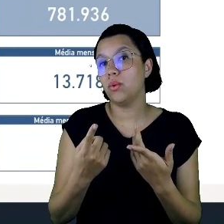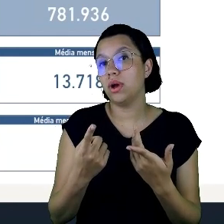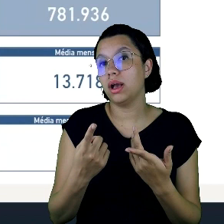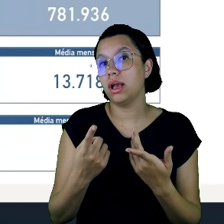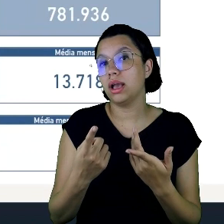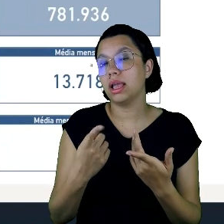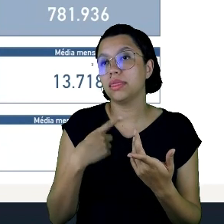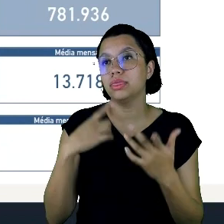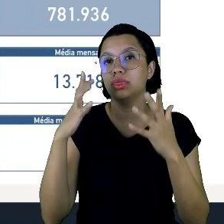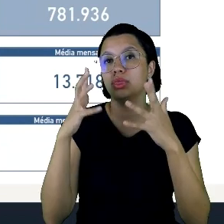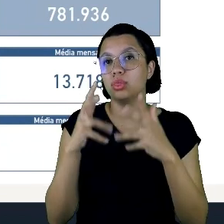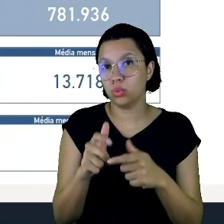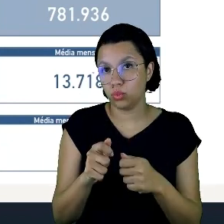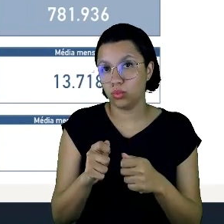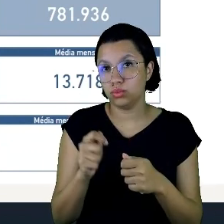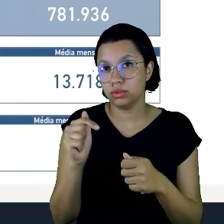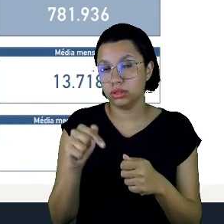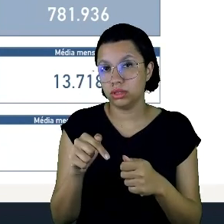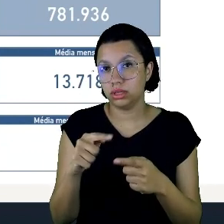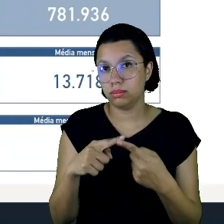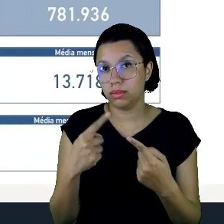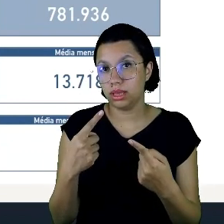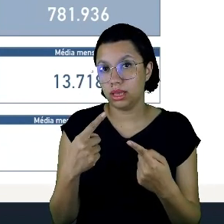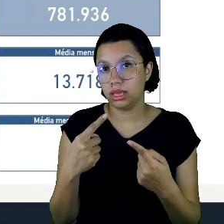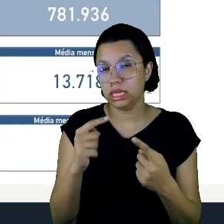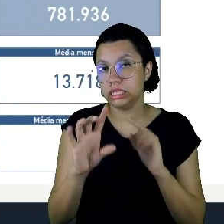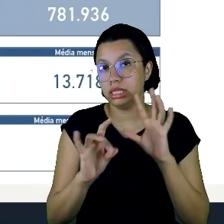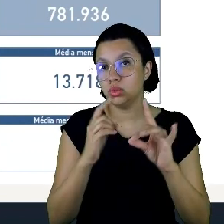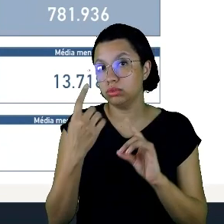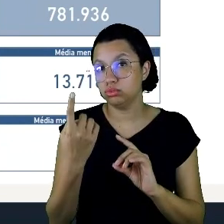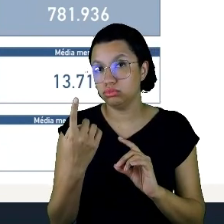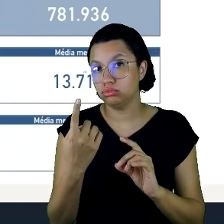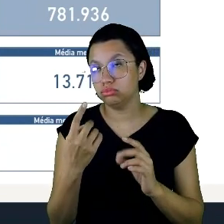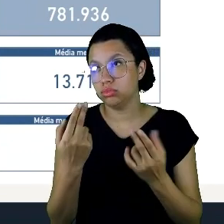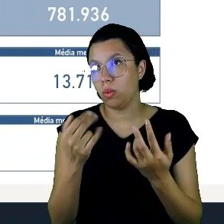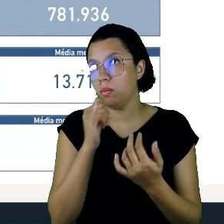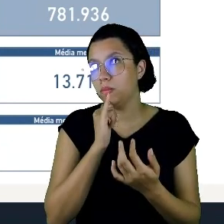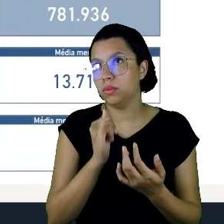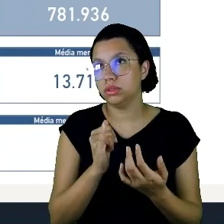várias unidades selecionadas, porque estão todos aqui, mas